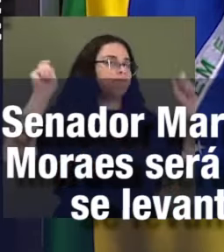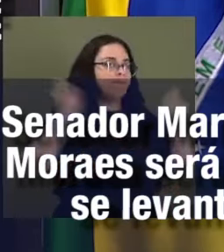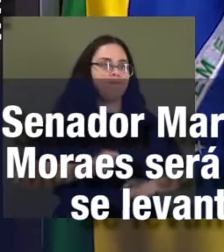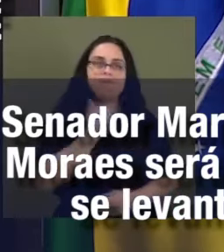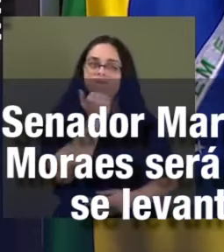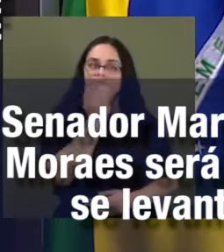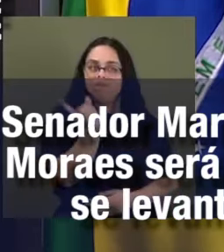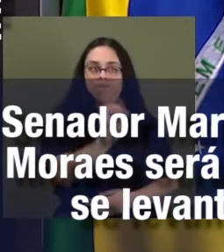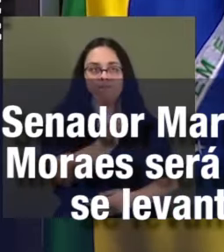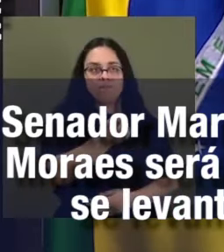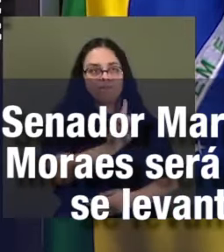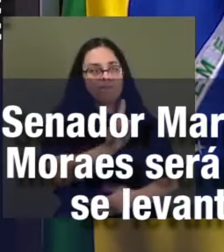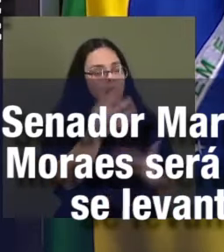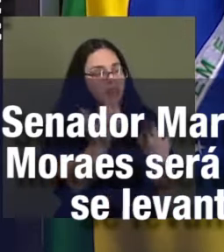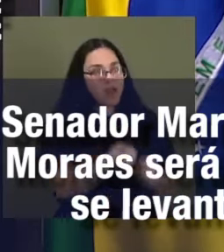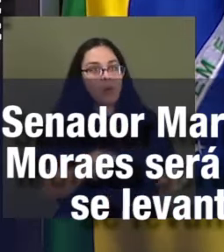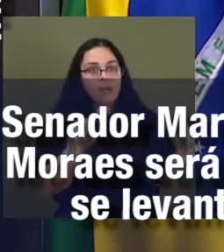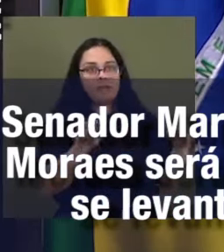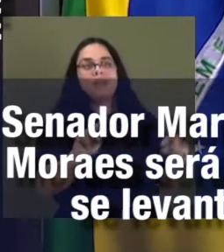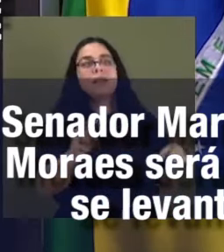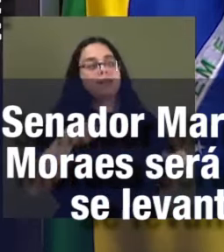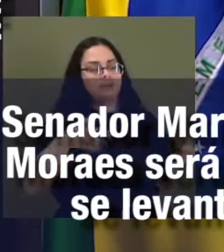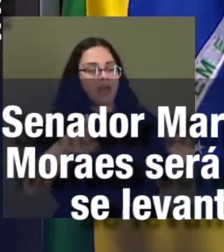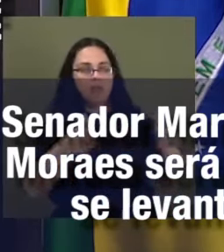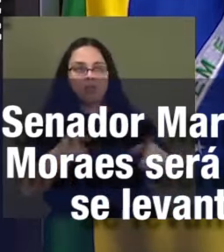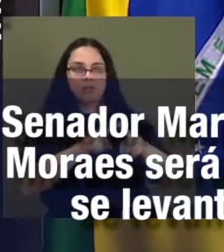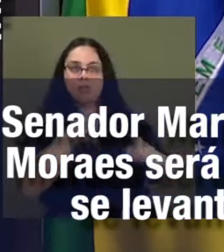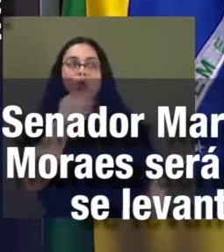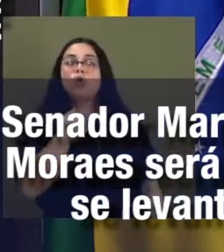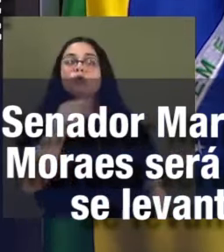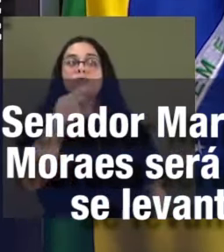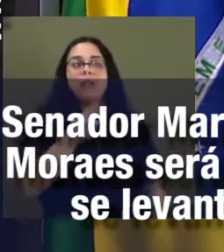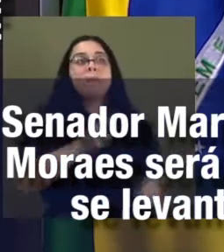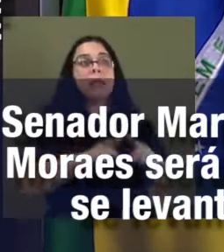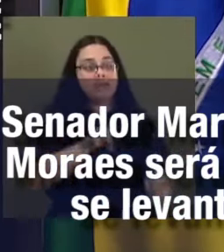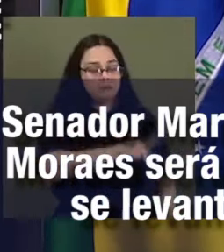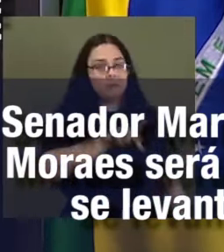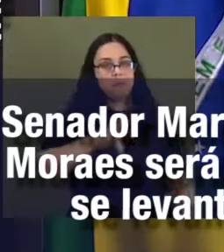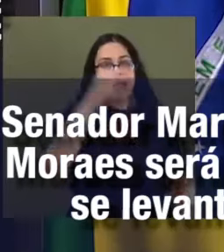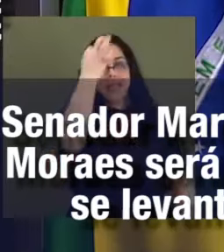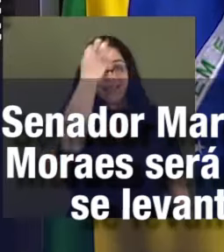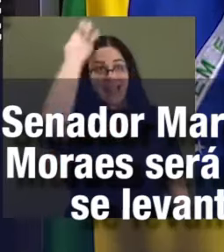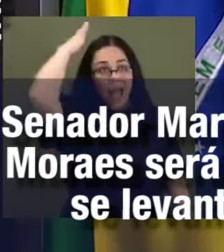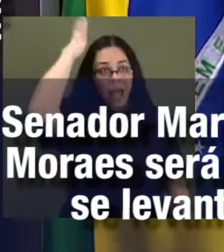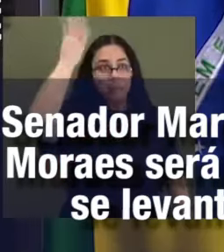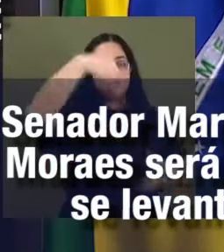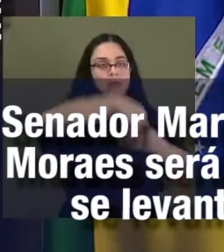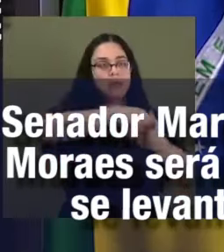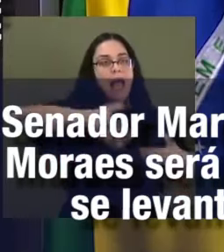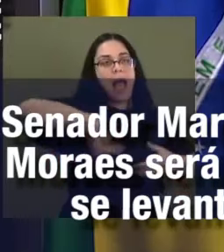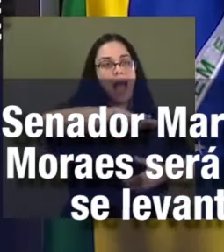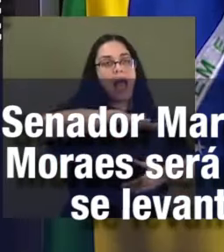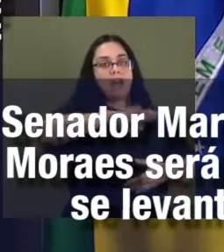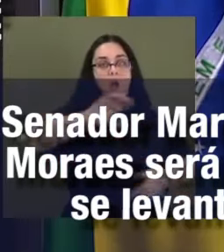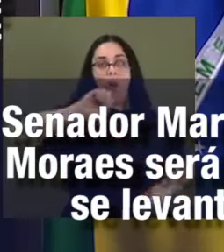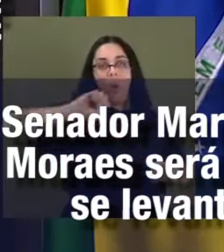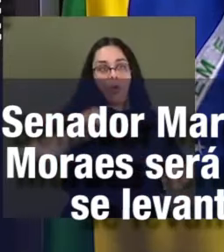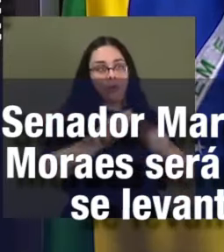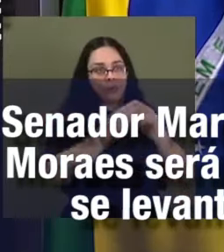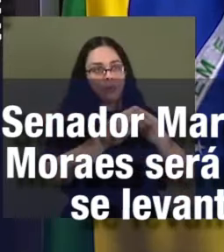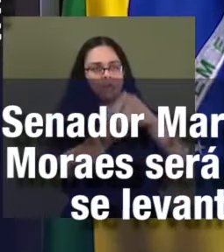possibilidade, ainda não posso determinar período, mas que o presidente Trump, através da ONU, da Comissão de Segurança da ONU,